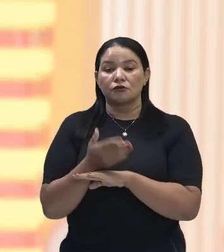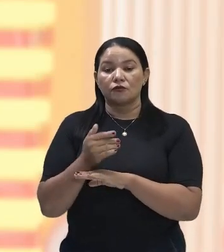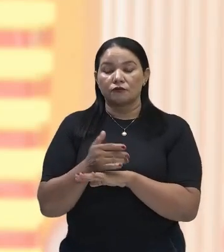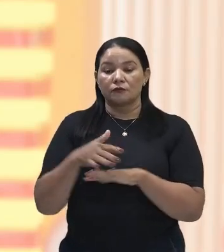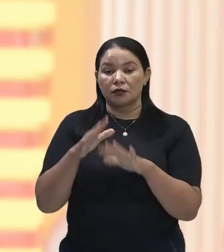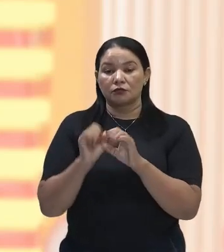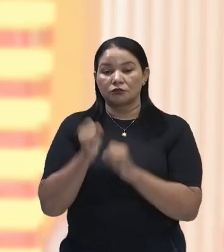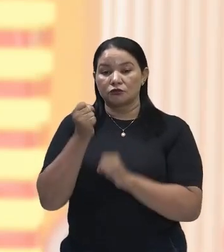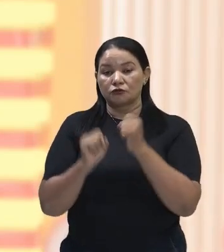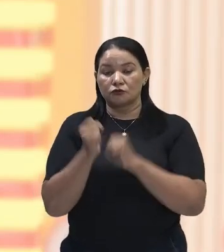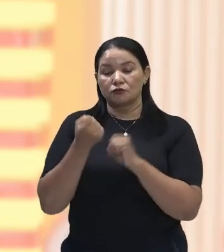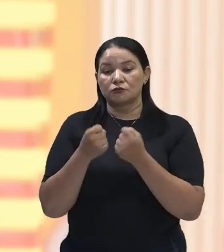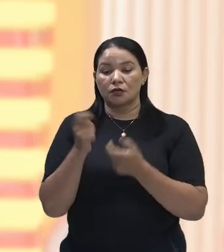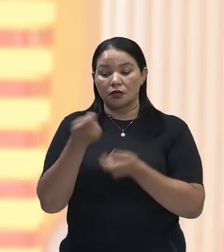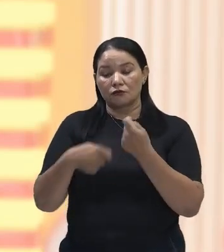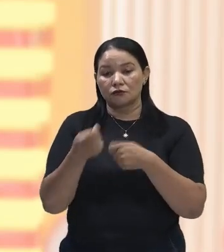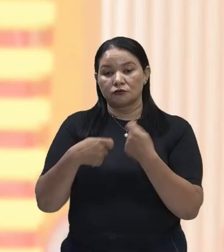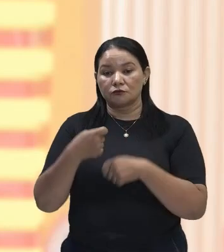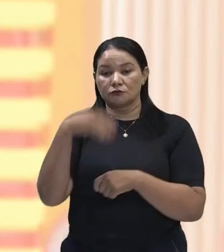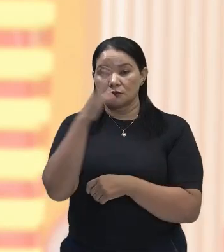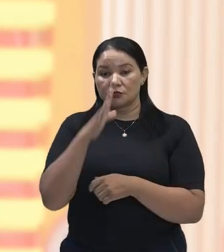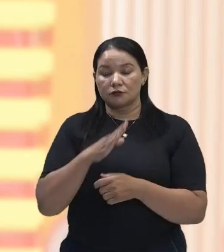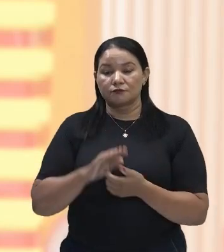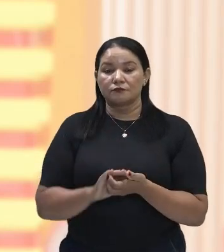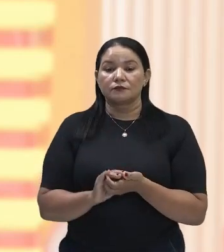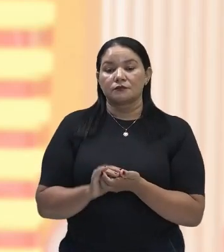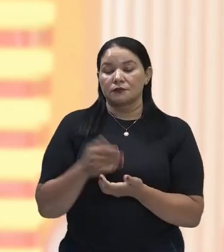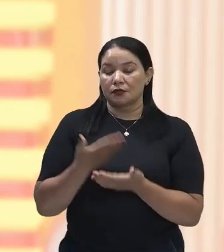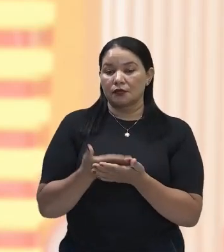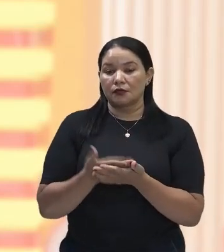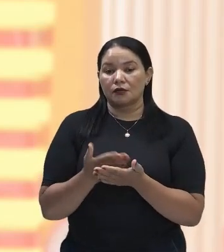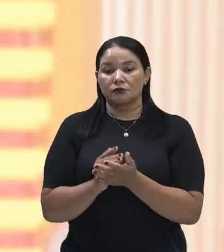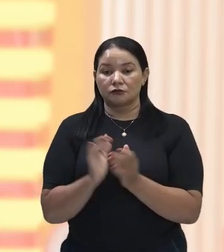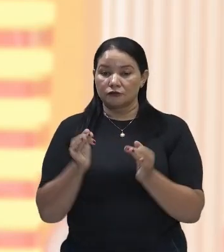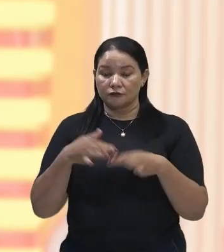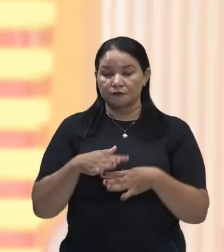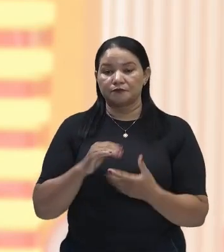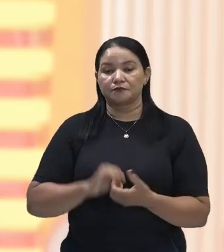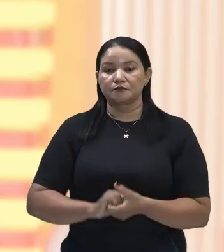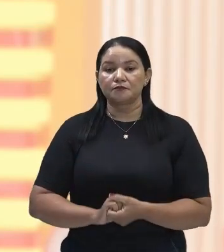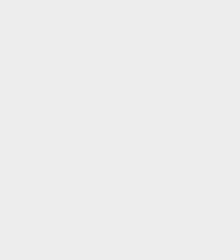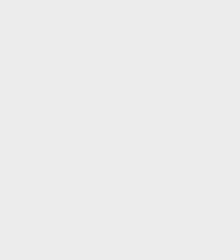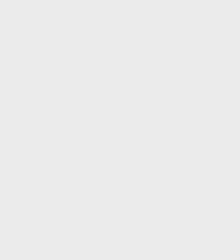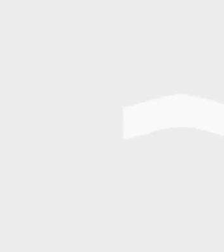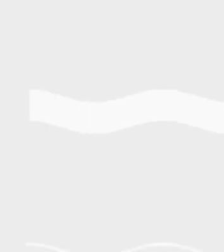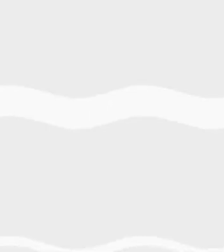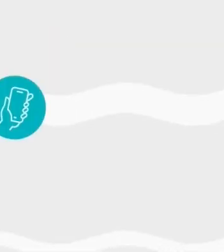industrial, no cenário econômico brasileiro. Esta foi a nossa aula e até a próxima.